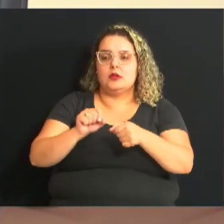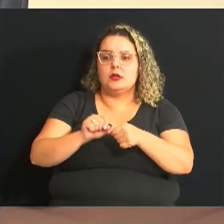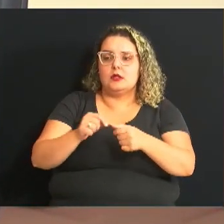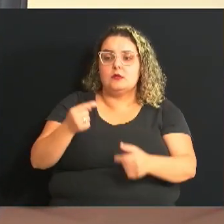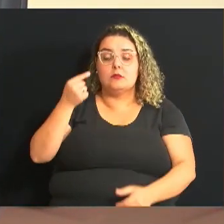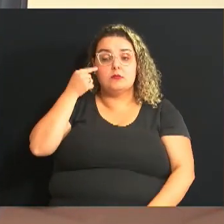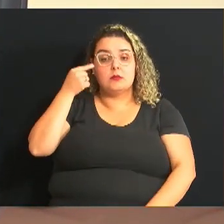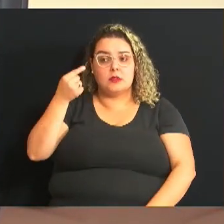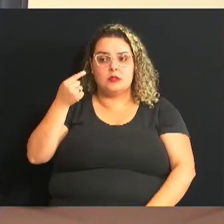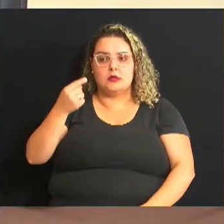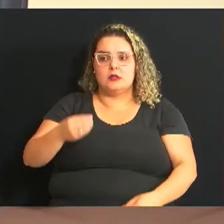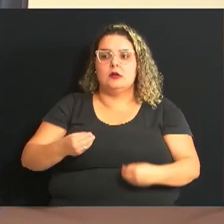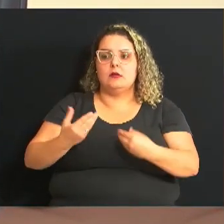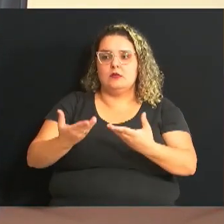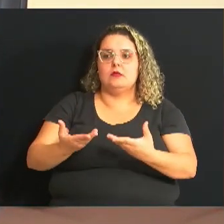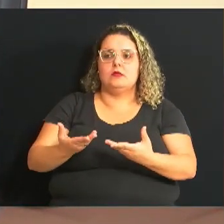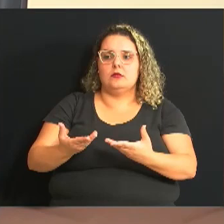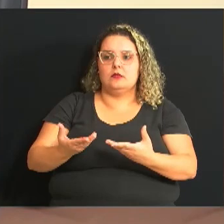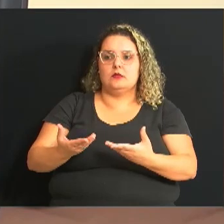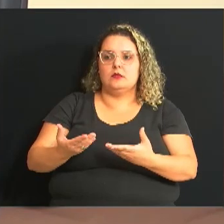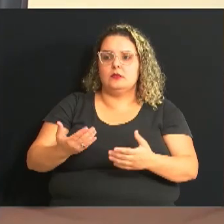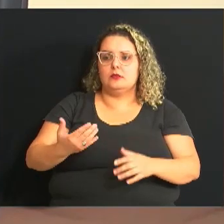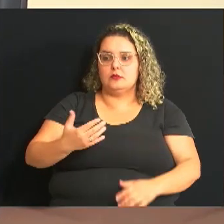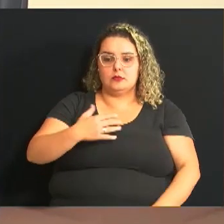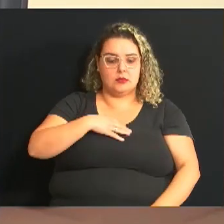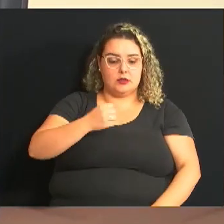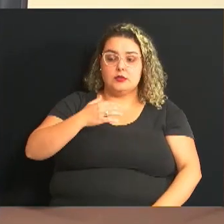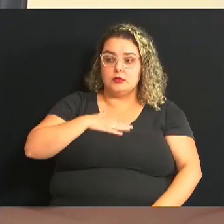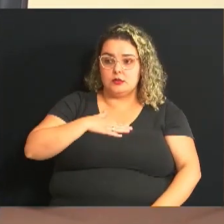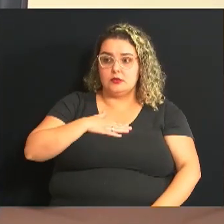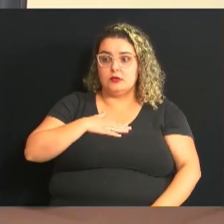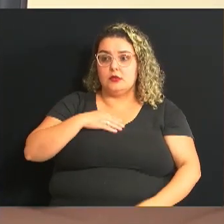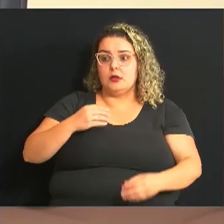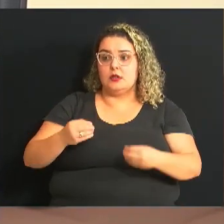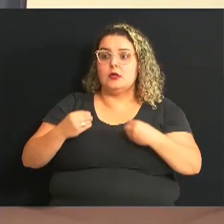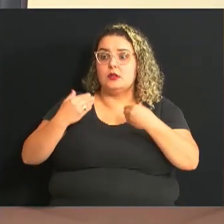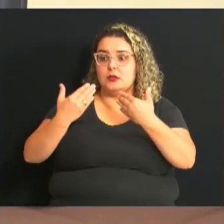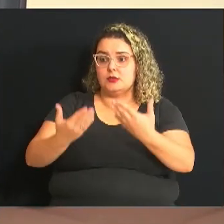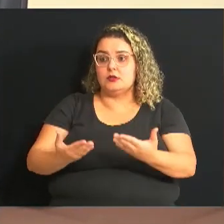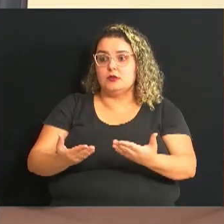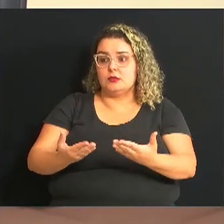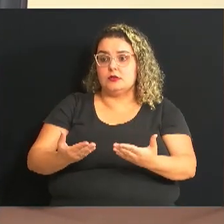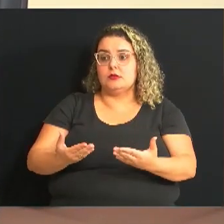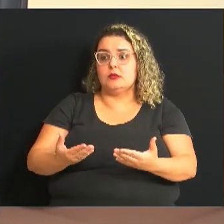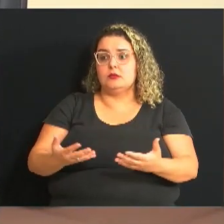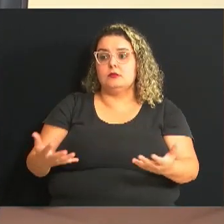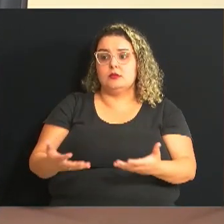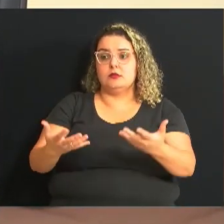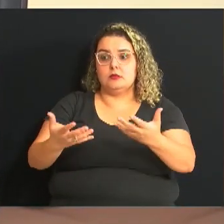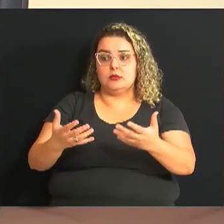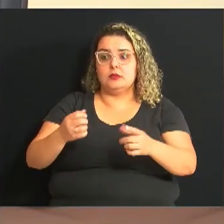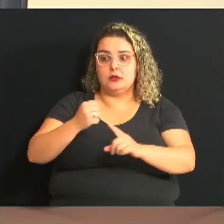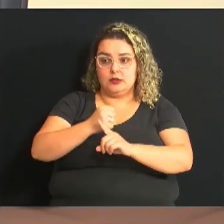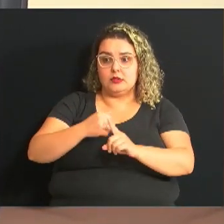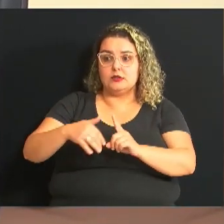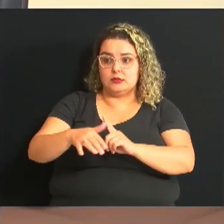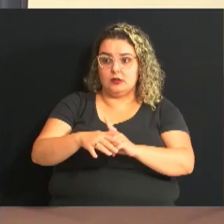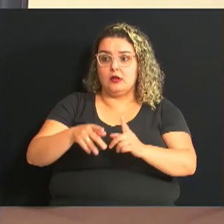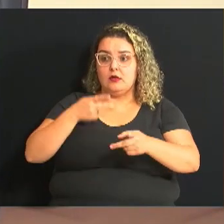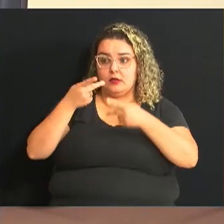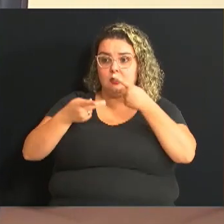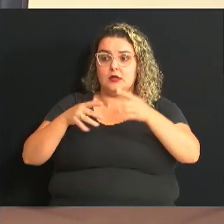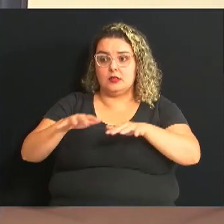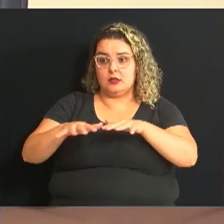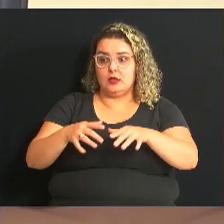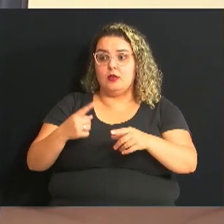vou dar minha contribuição, não está tirando de mim, eu estou dando a contribuição para a sociedade. Eu queria que a senhora falasse um pouquinho desse movimento, até porque a